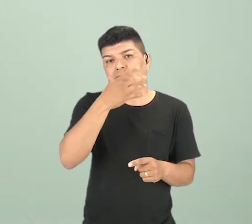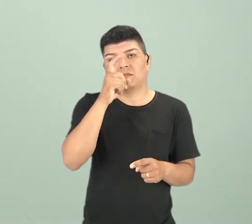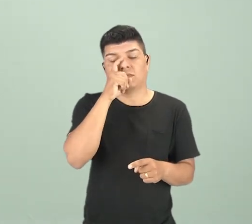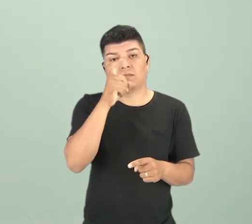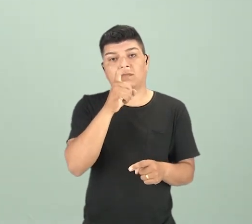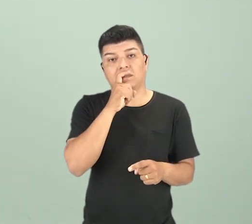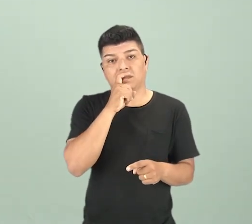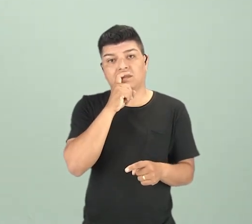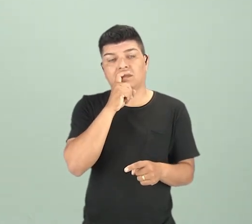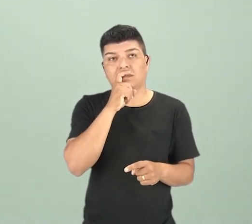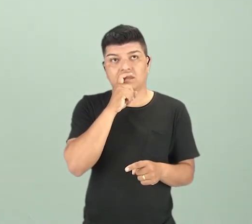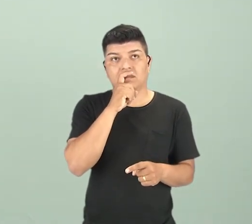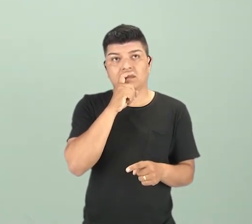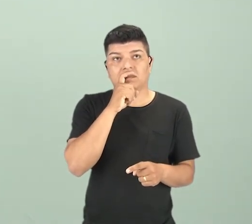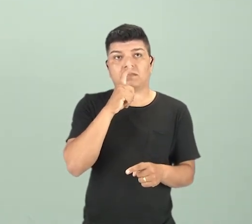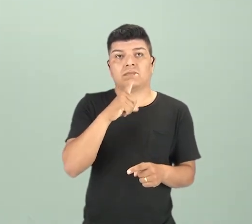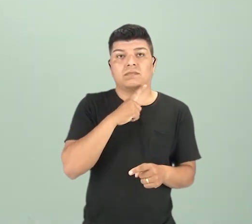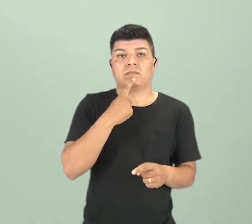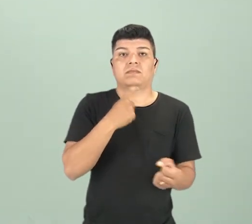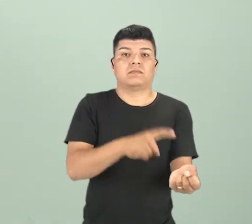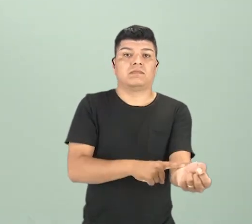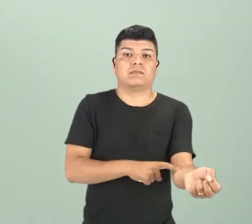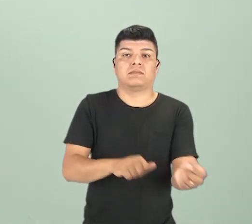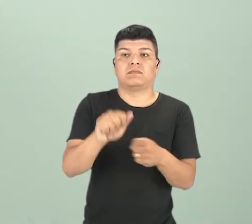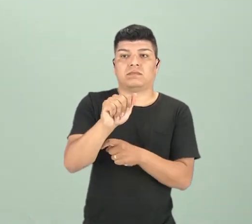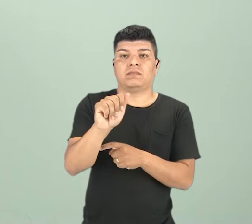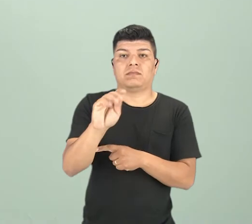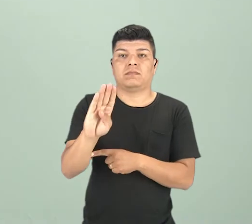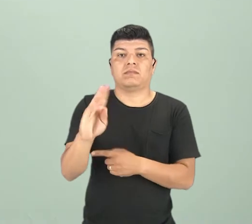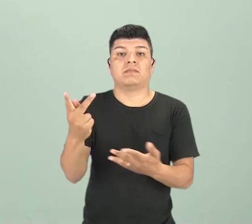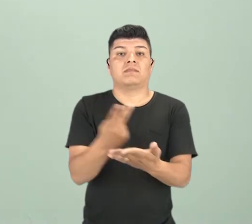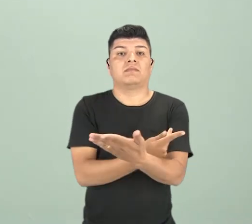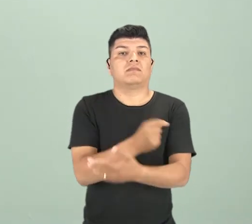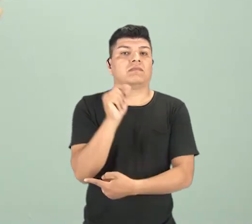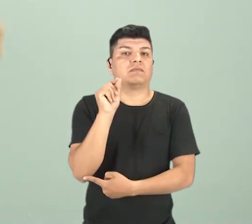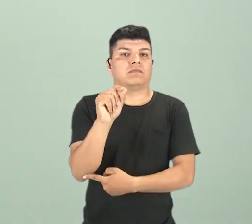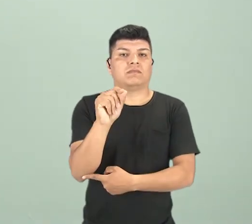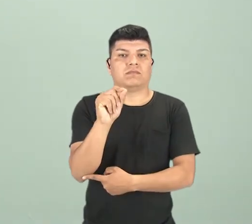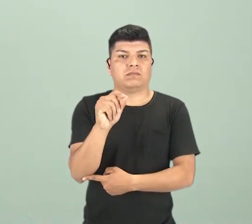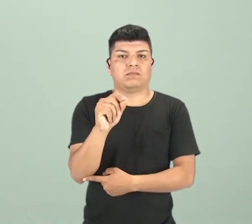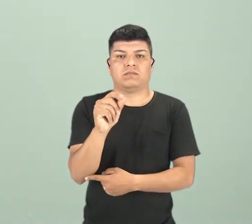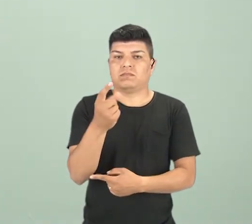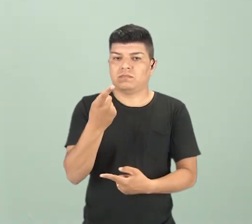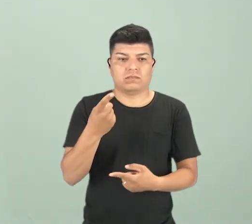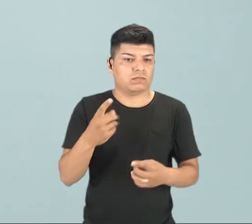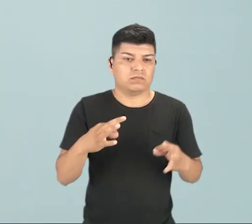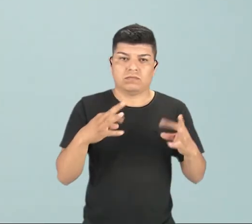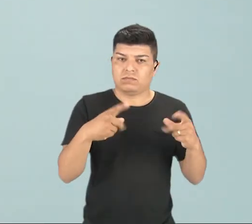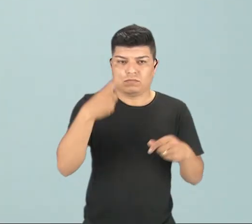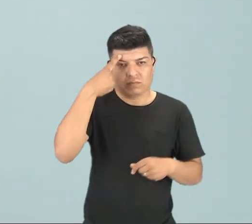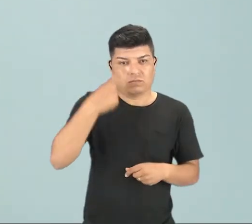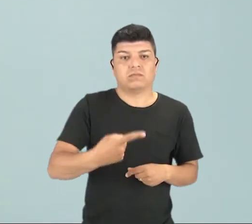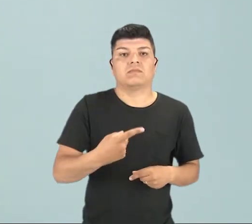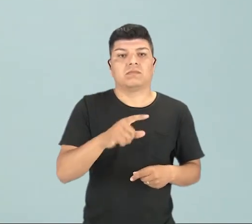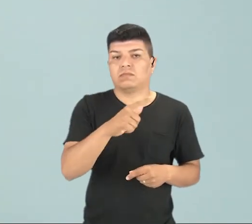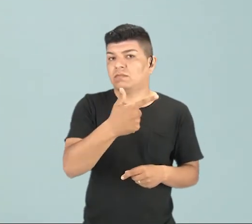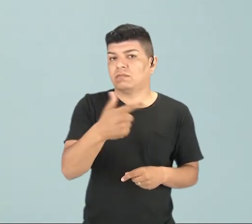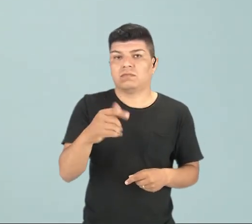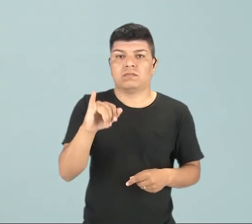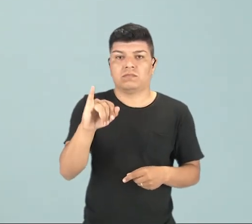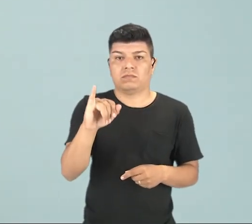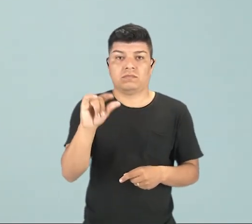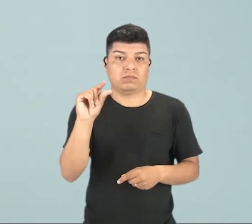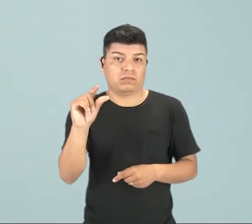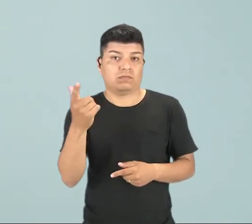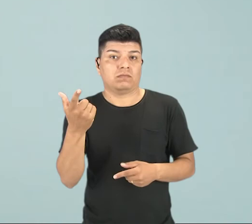têm AB no sangue, o que vai acontecer? Eles vão ter total dominância, eles não vão ter nenhum izinho recessivo